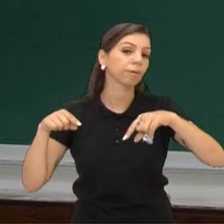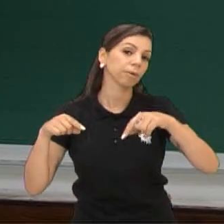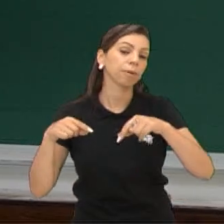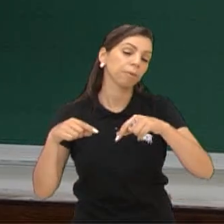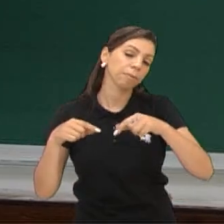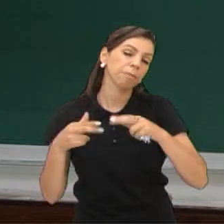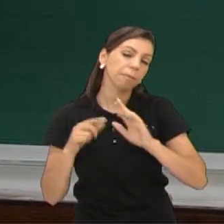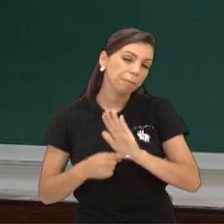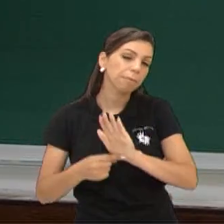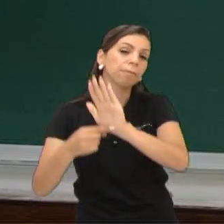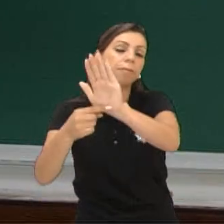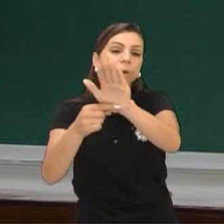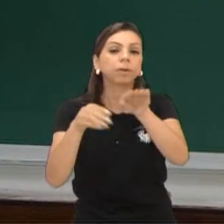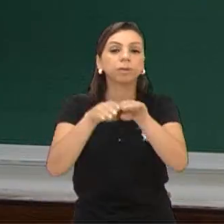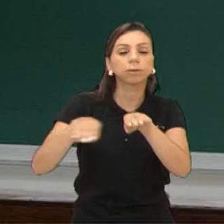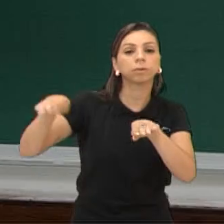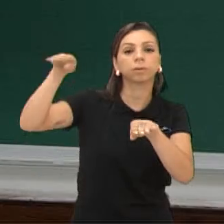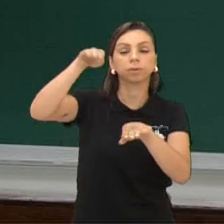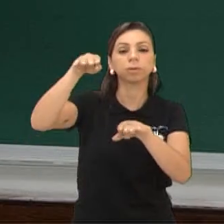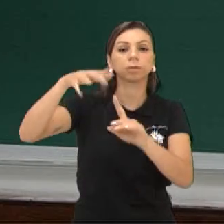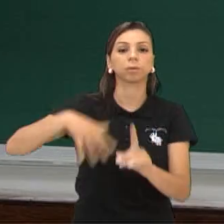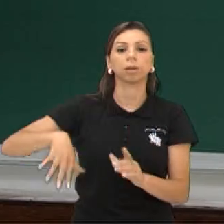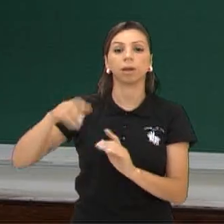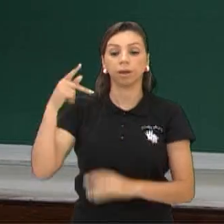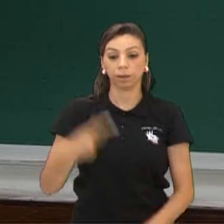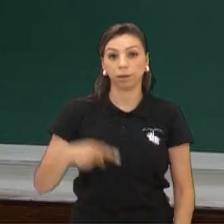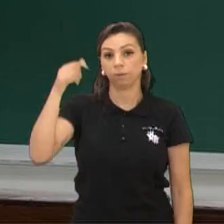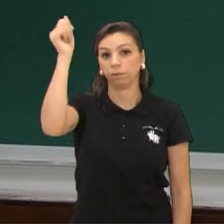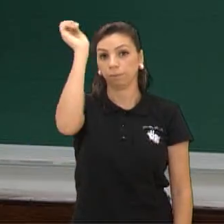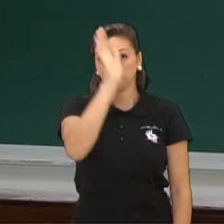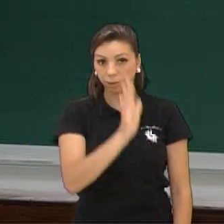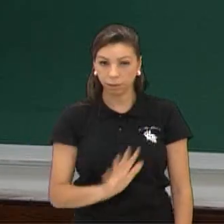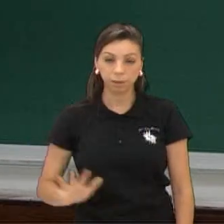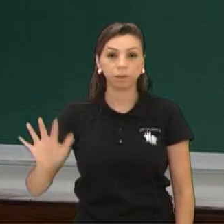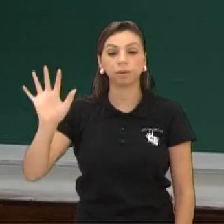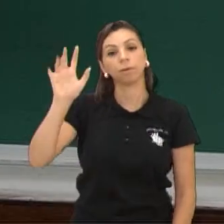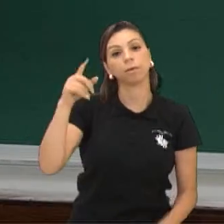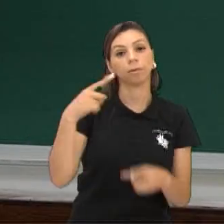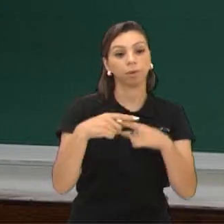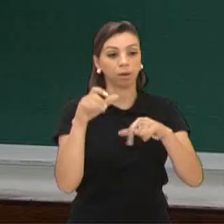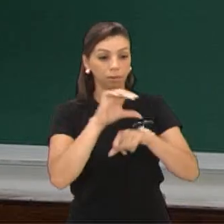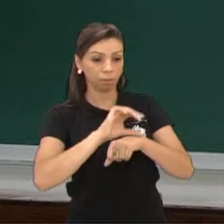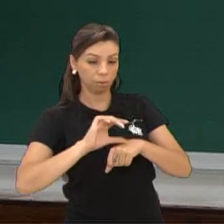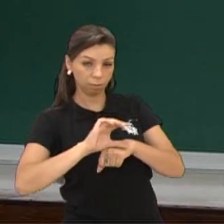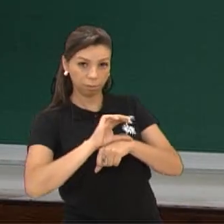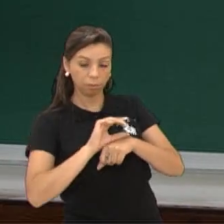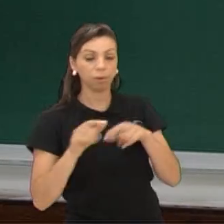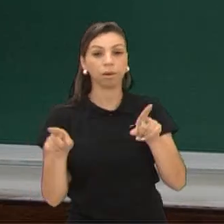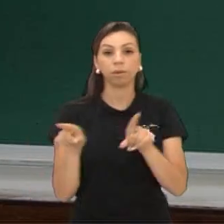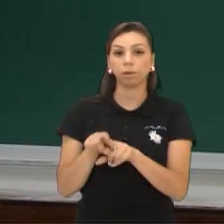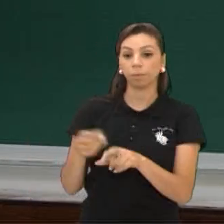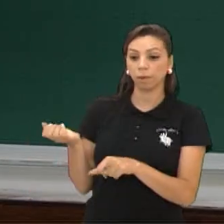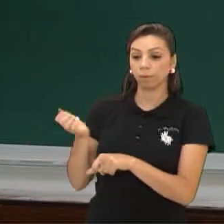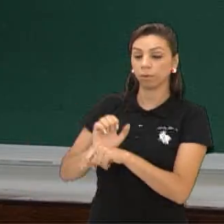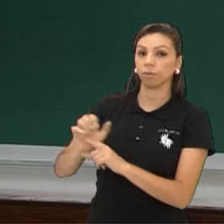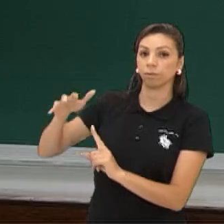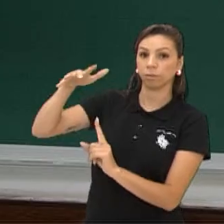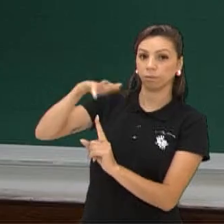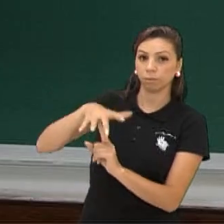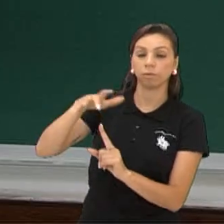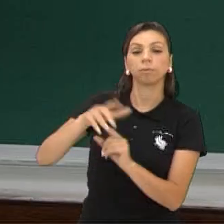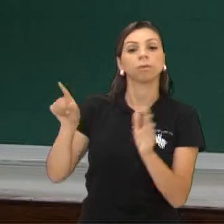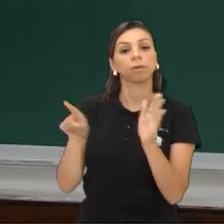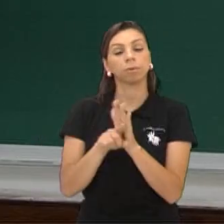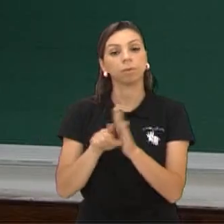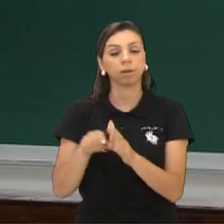soberania nacional no que diz respeito ao estado brasileiro, porque possui Constituição, e ao estado paranaense, porque também possui